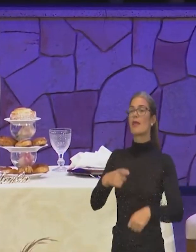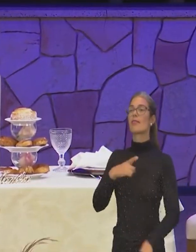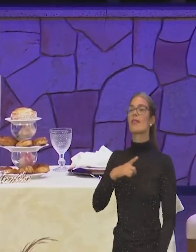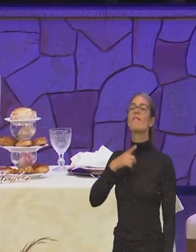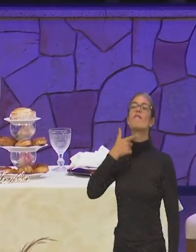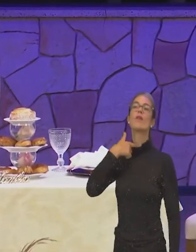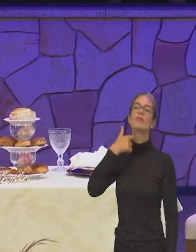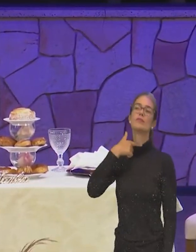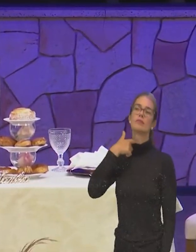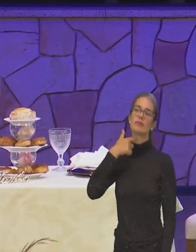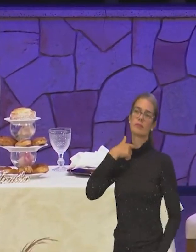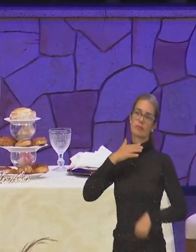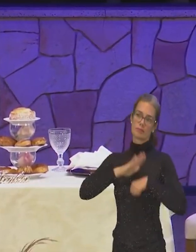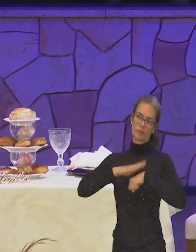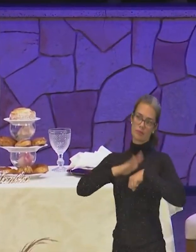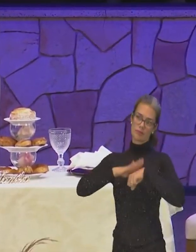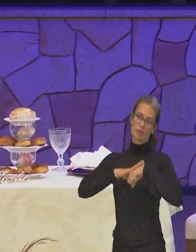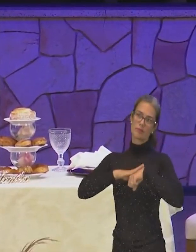intencionais.